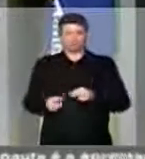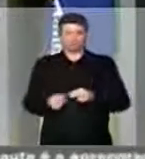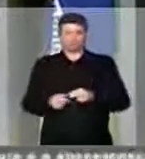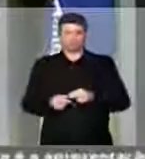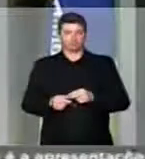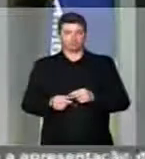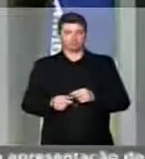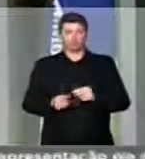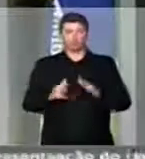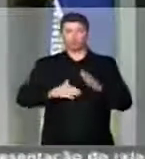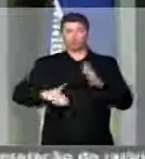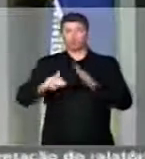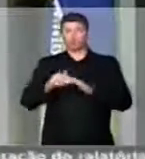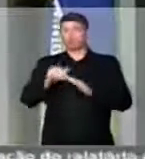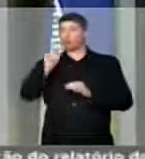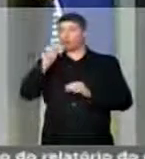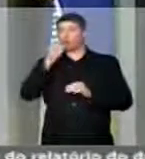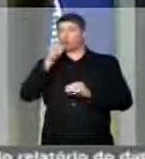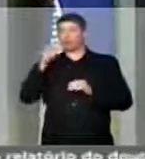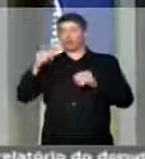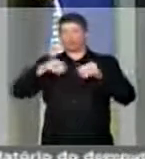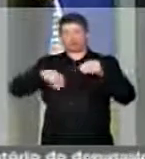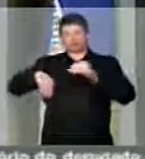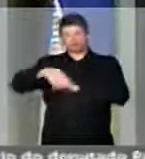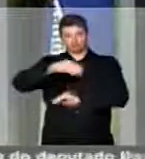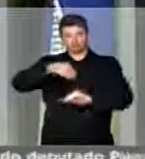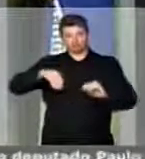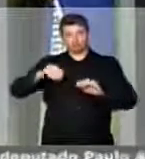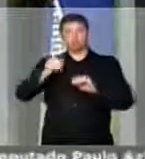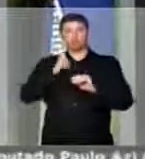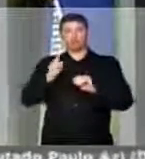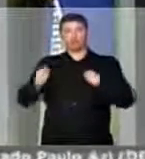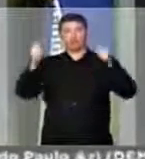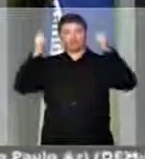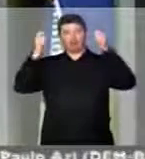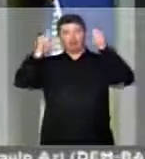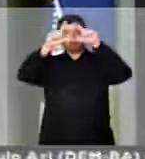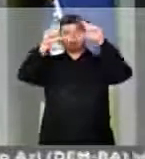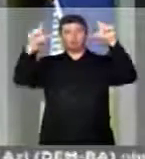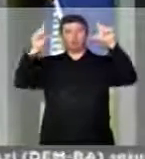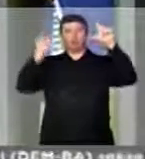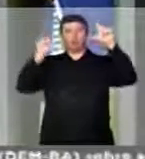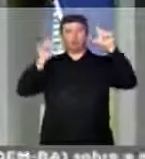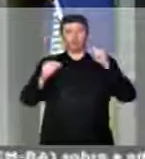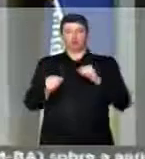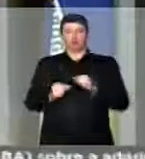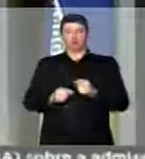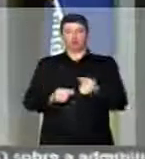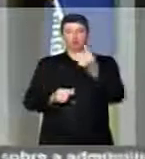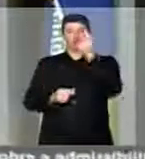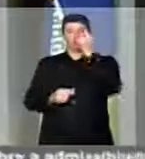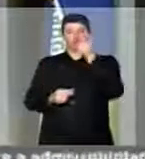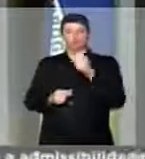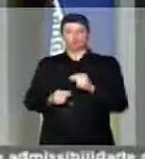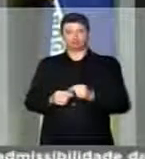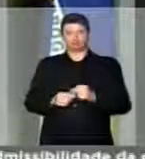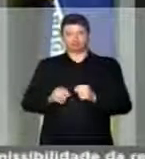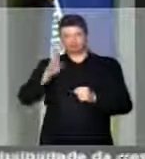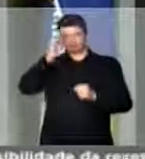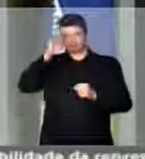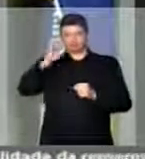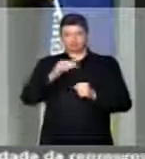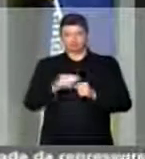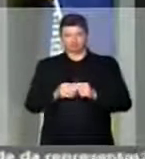E dentre as palavras de ordem dessa manifestação, nós tivemos uma,